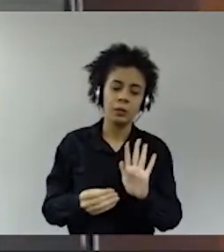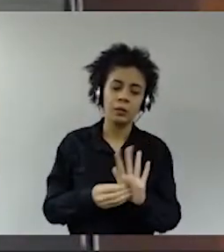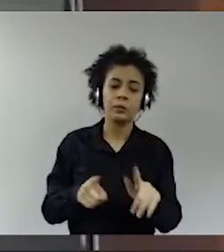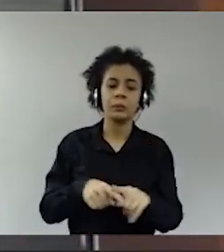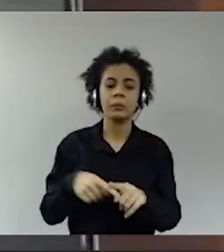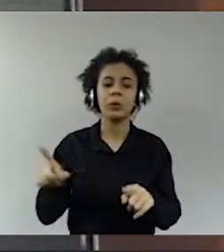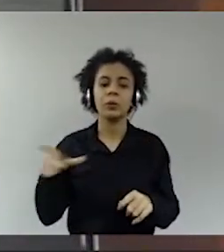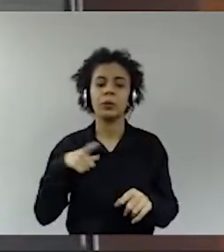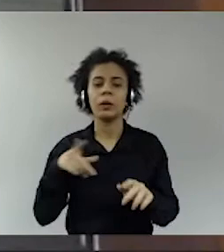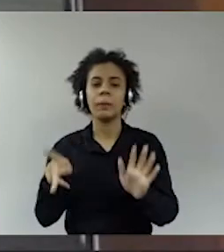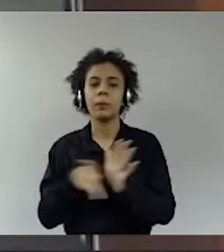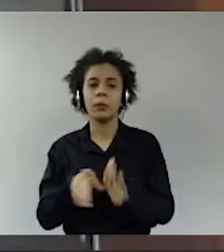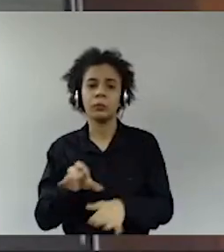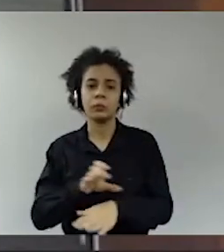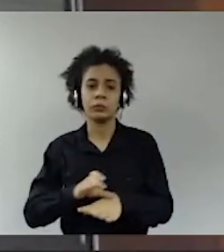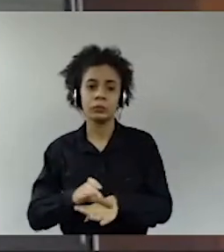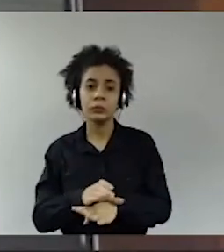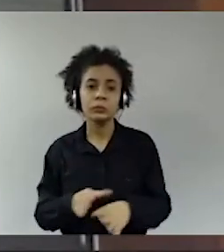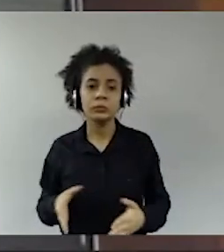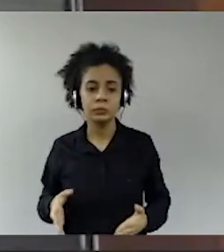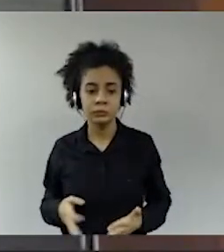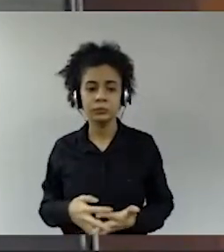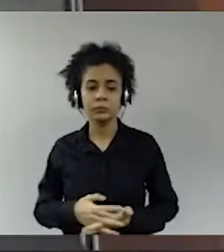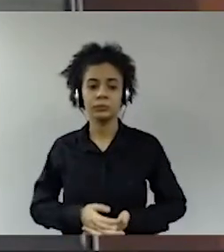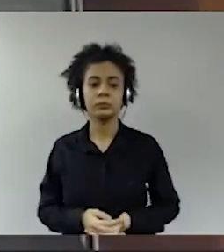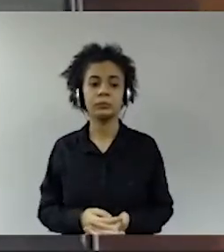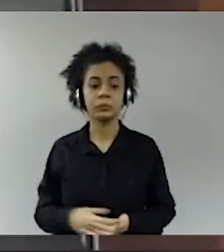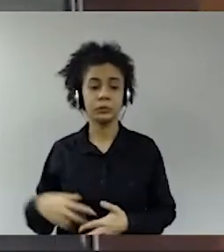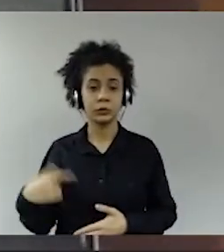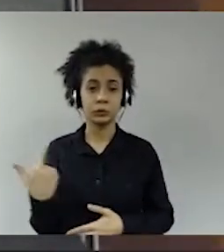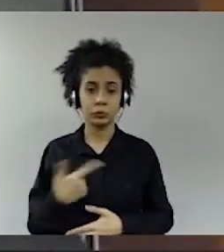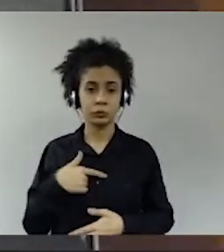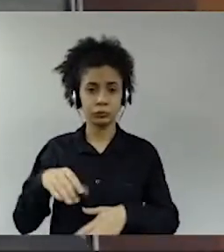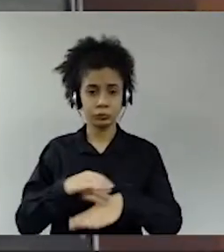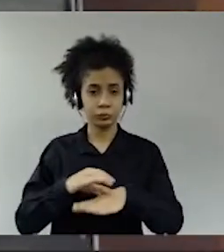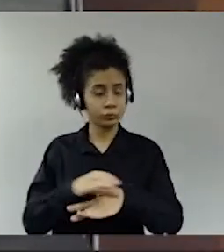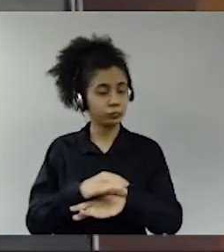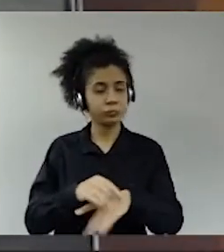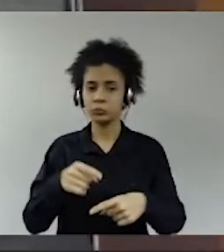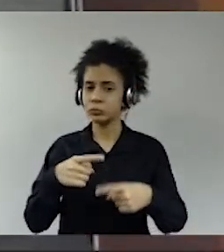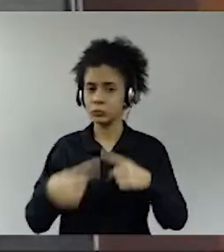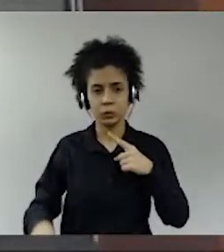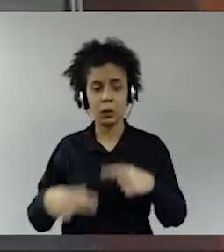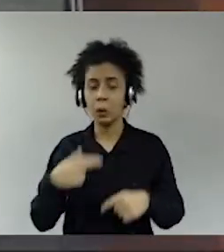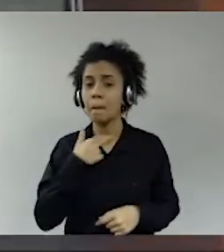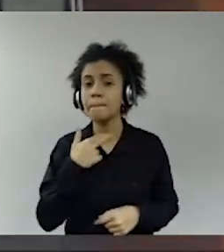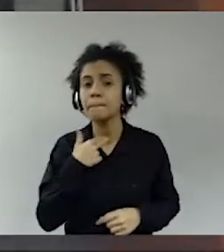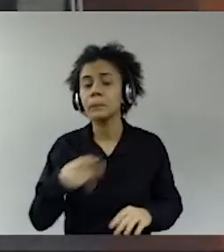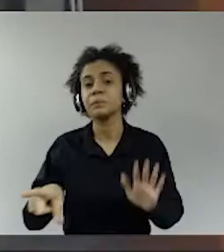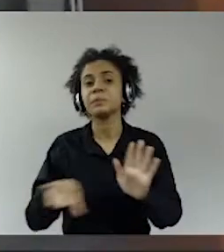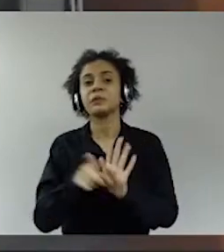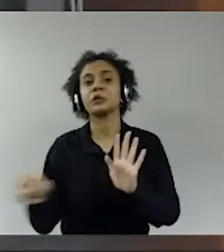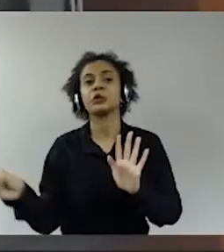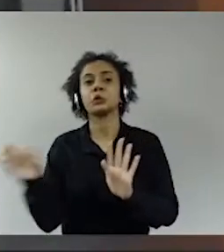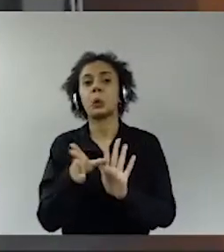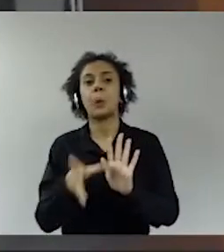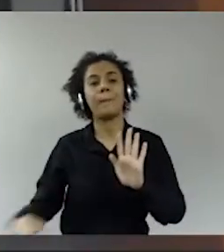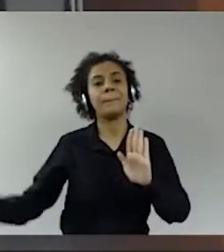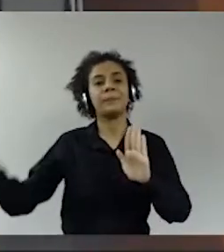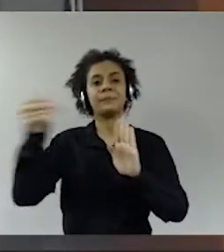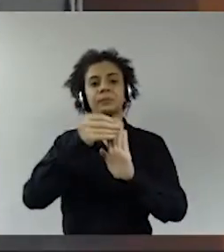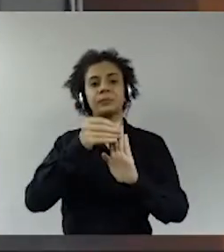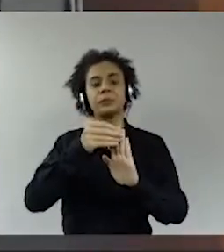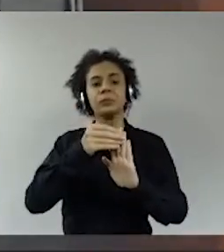casos previstos na Constituição, é inconstitucional. A nossa Constituição proíbe que uma nova lei possa atingir